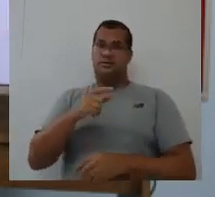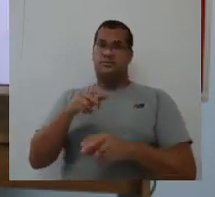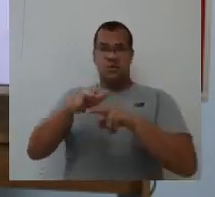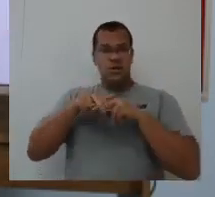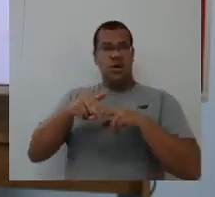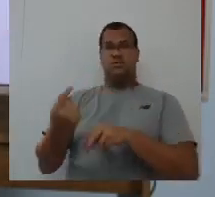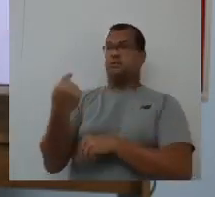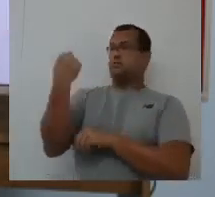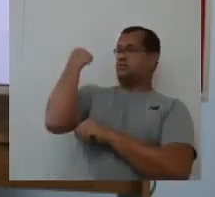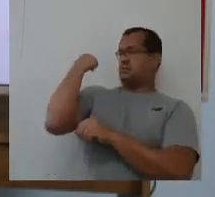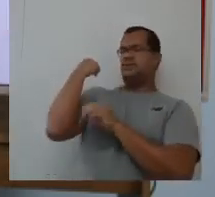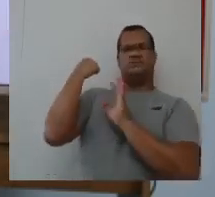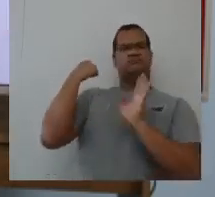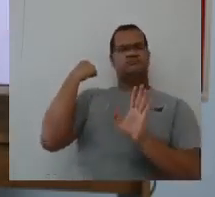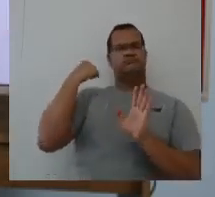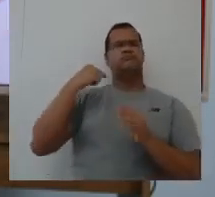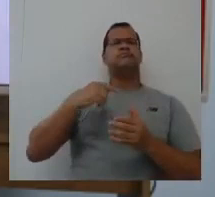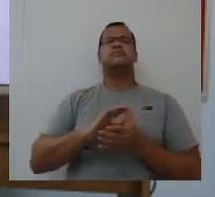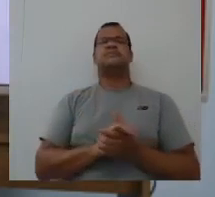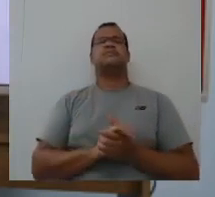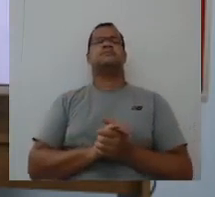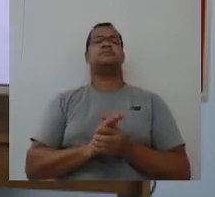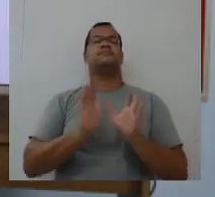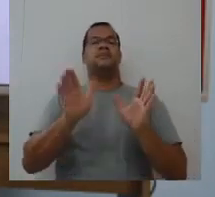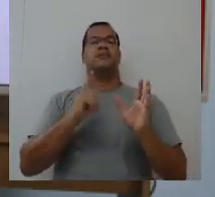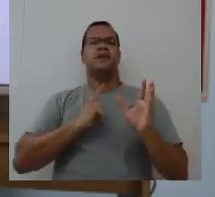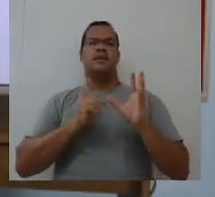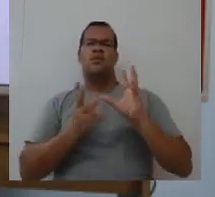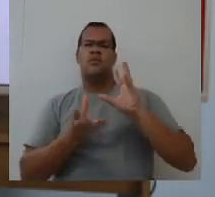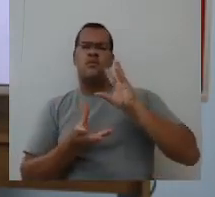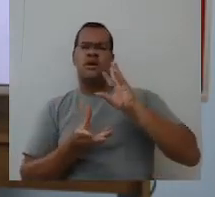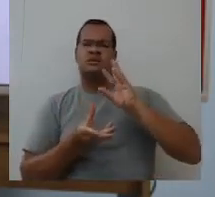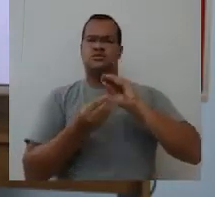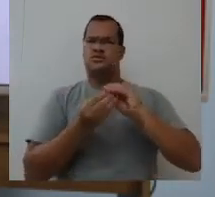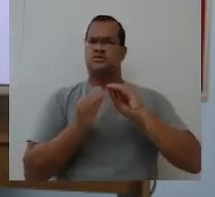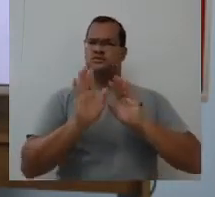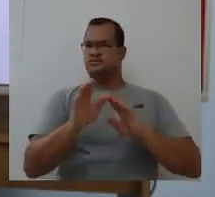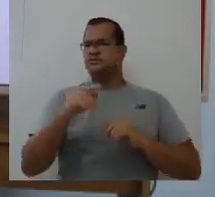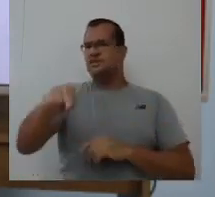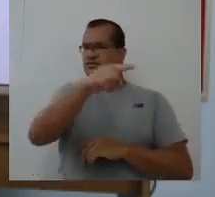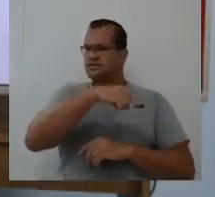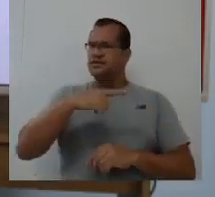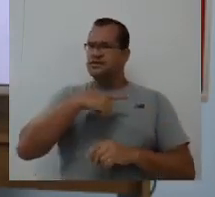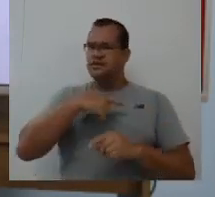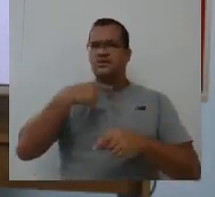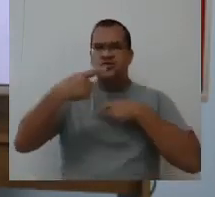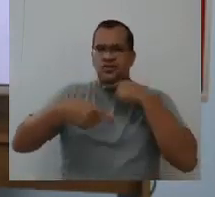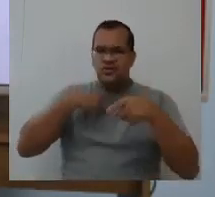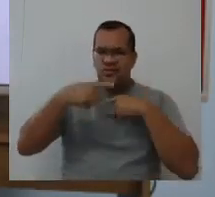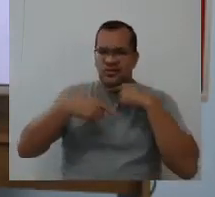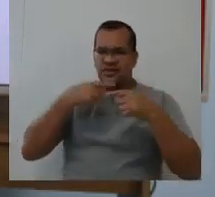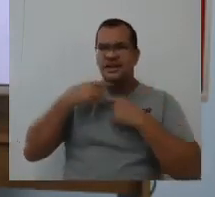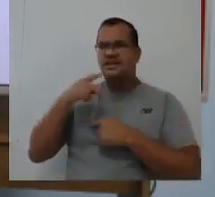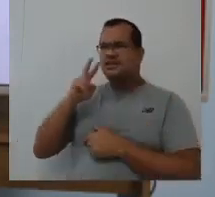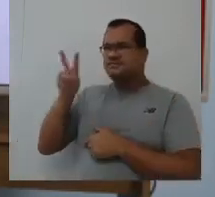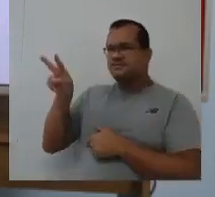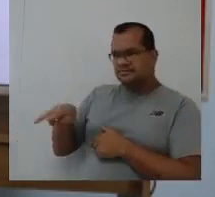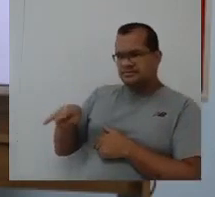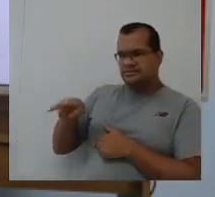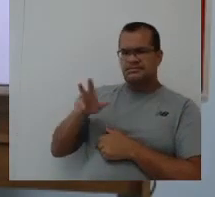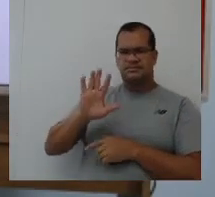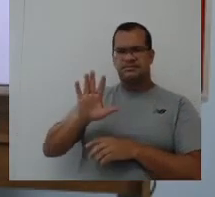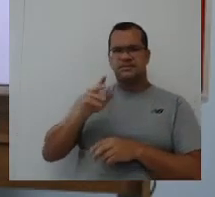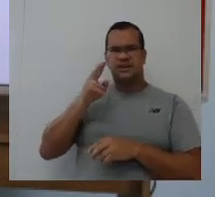momentos, tá certo? Então a gente tem aí um resumo de tudo isso, e vocês têm agora algumas perguntas aqui que eu vou estar vendo.